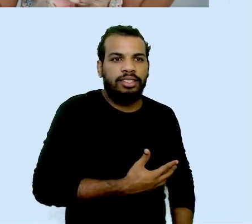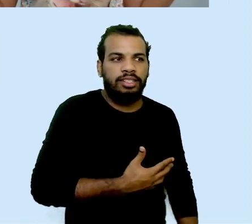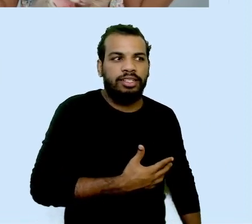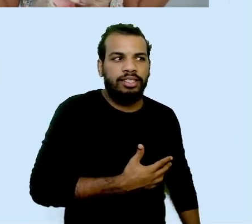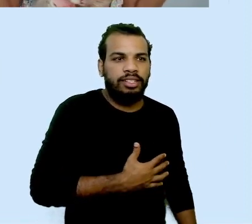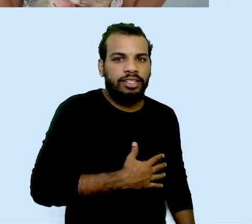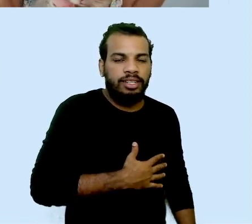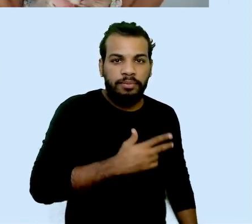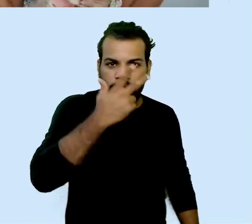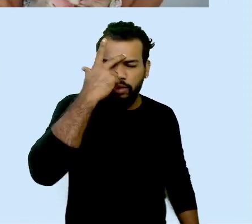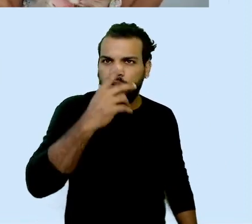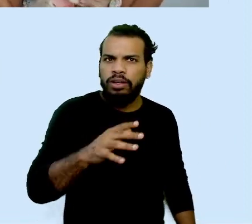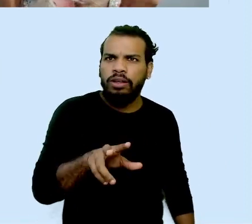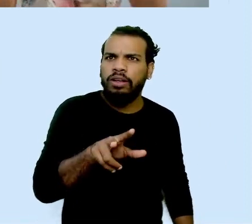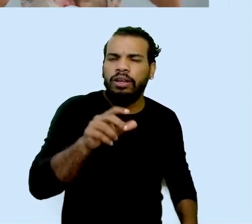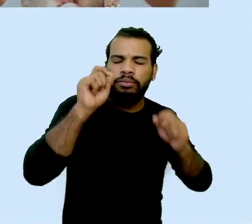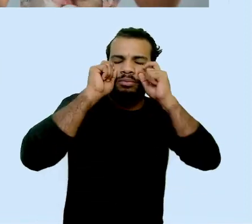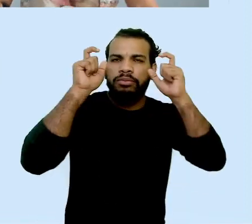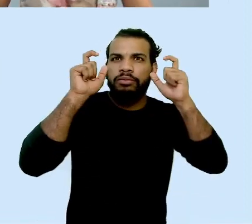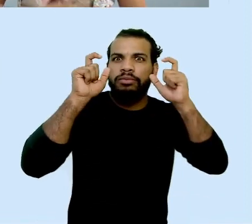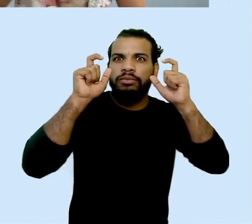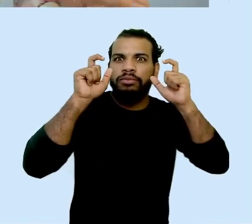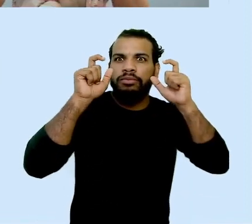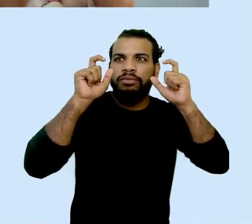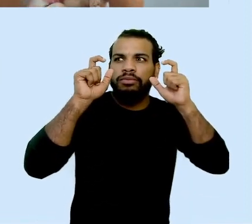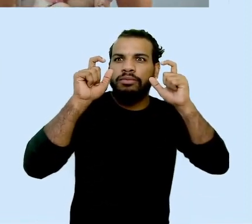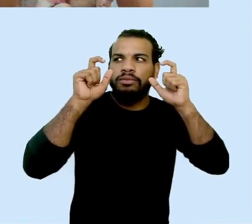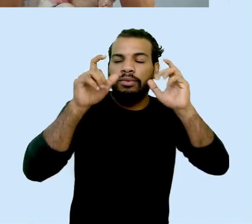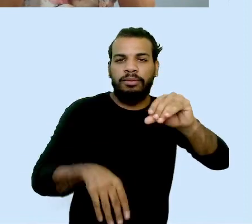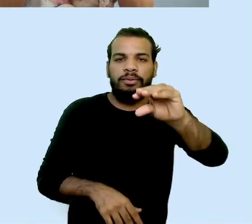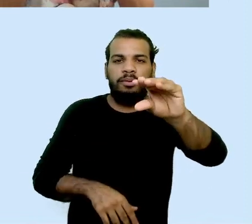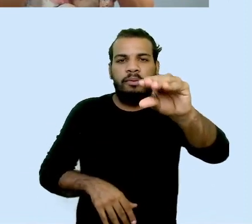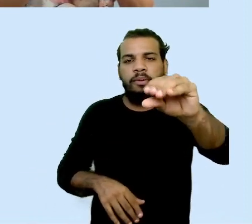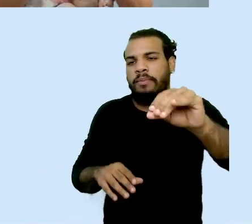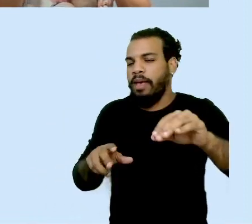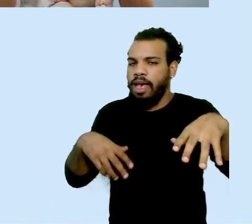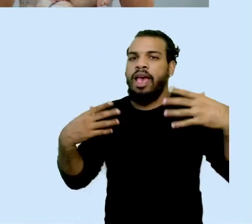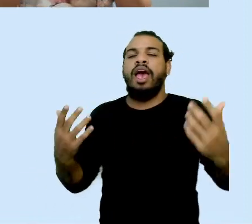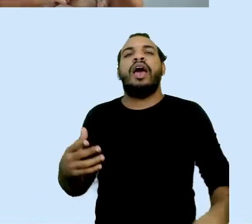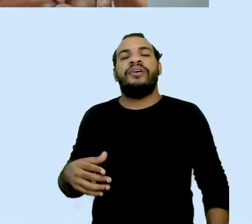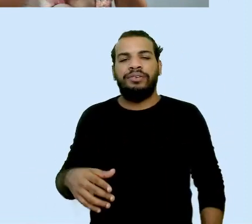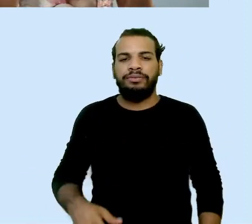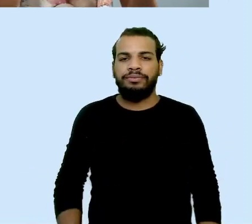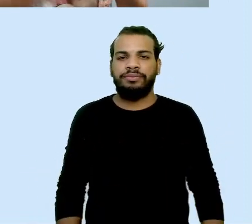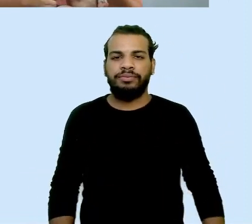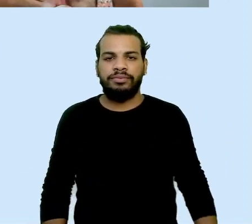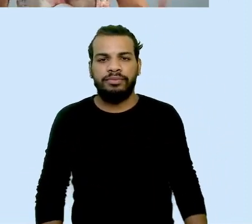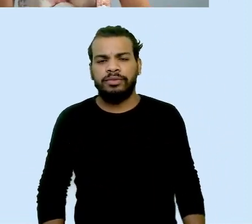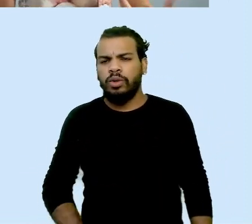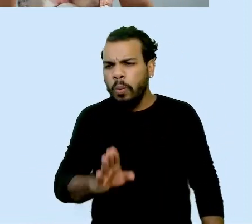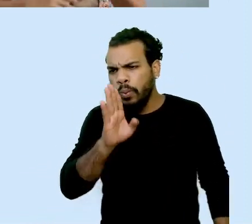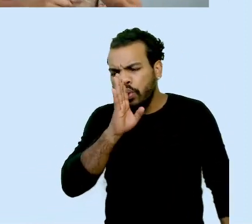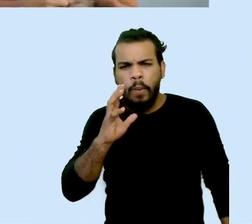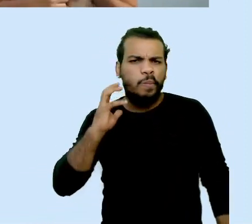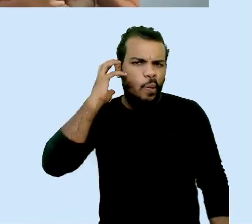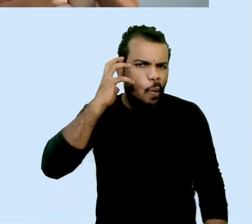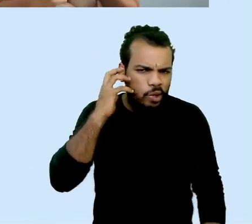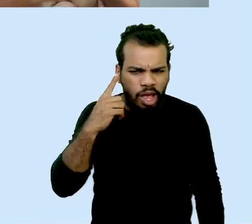A plateia pensa e aí o personagem fala. Então, aquele silêncio ali não é um som, não é uma música, não é um